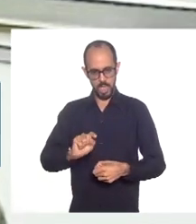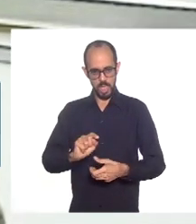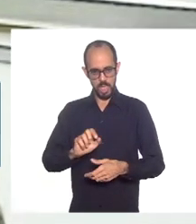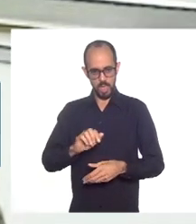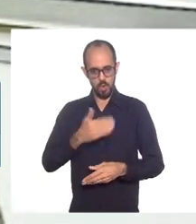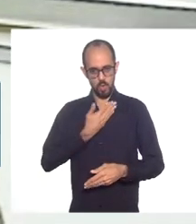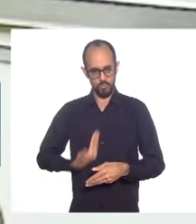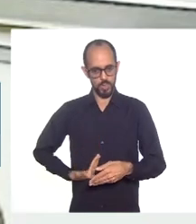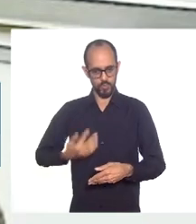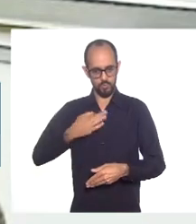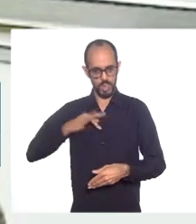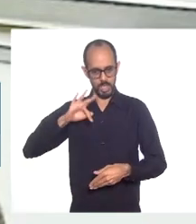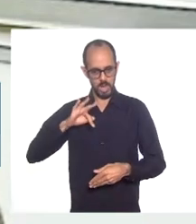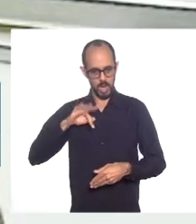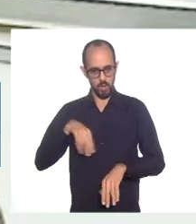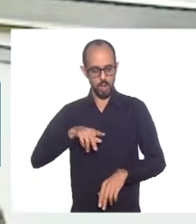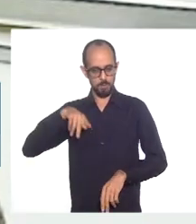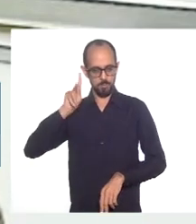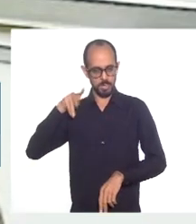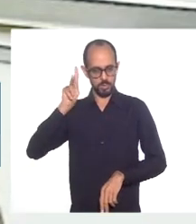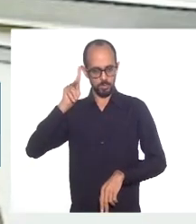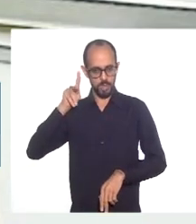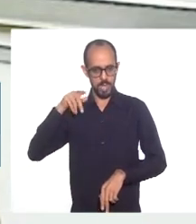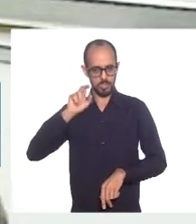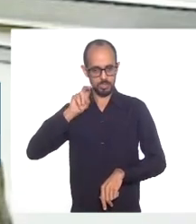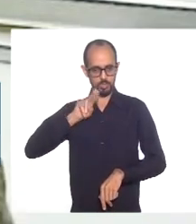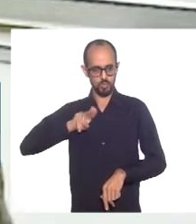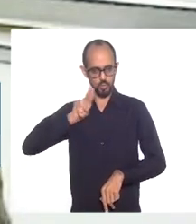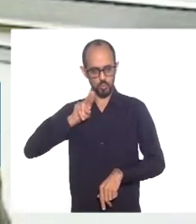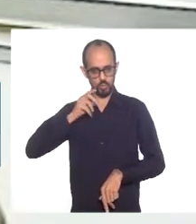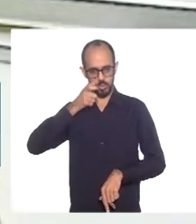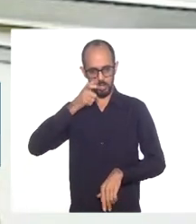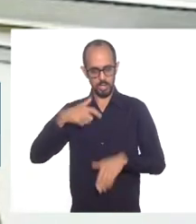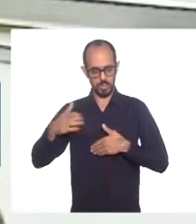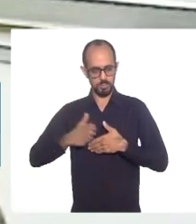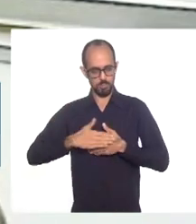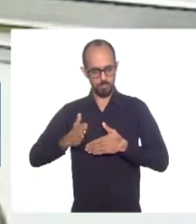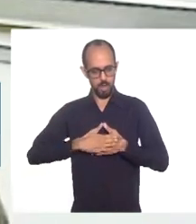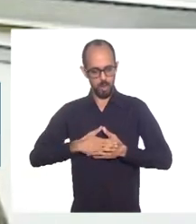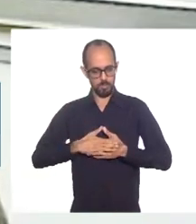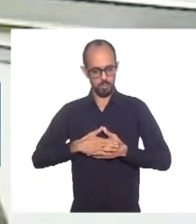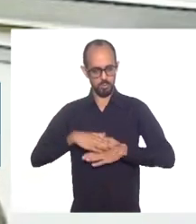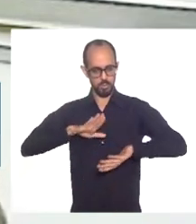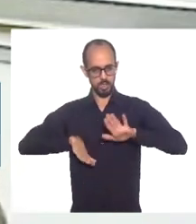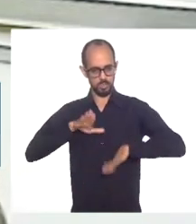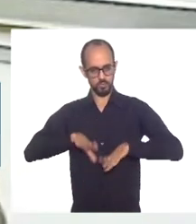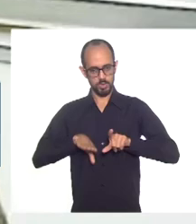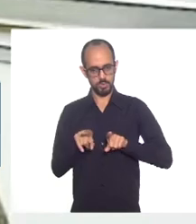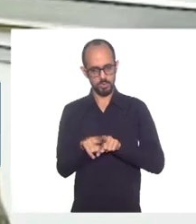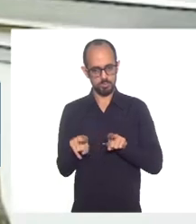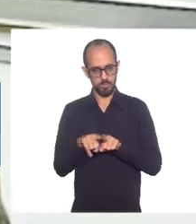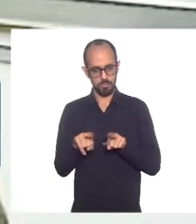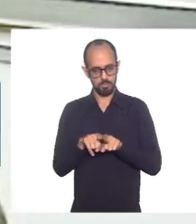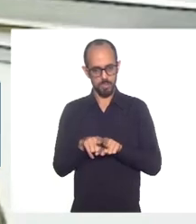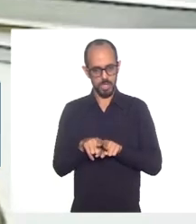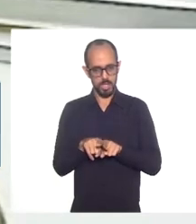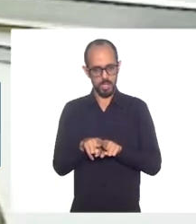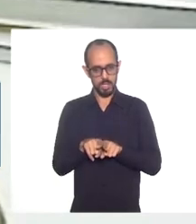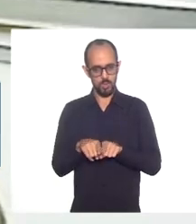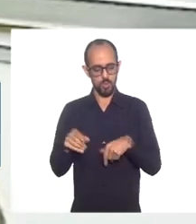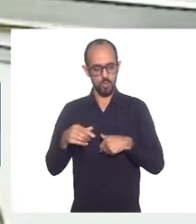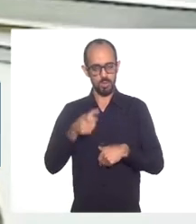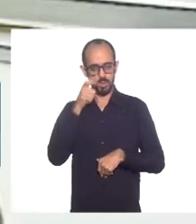Petrobras age de acordo com o seu interesse e, algumas vezes, o próprio interesse da